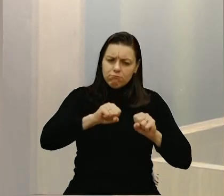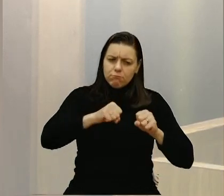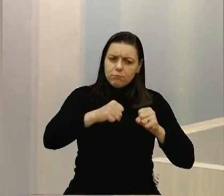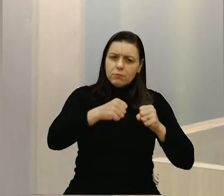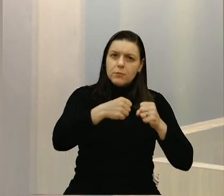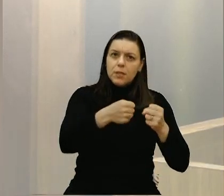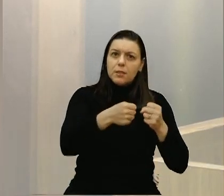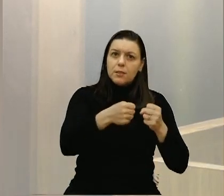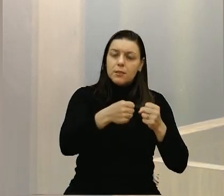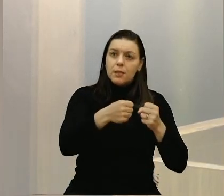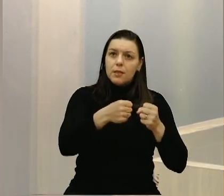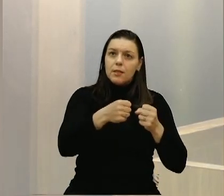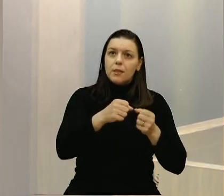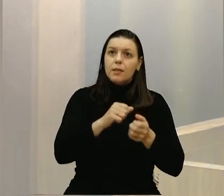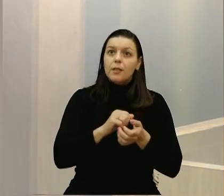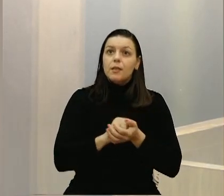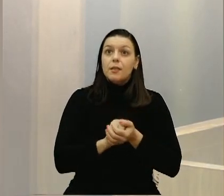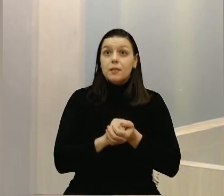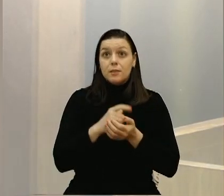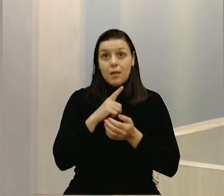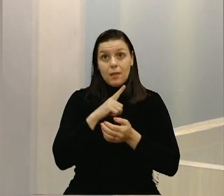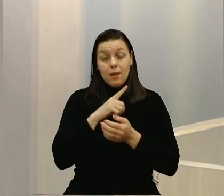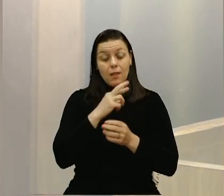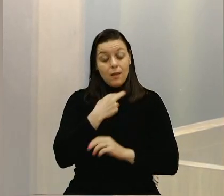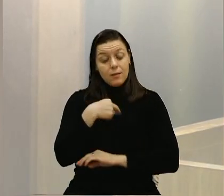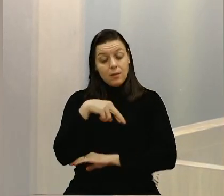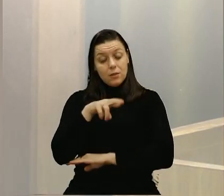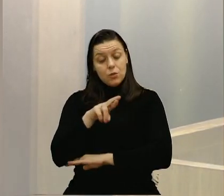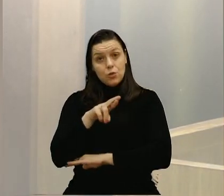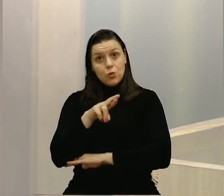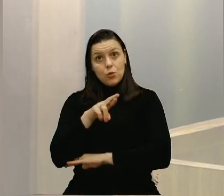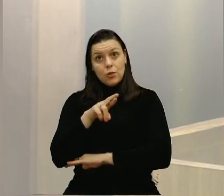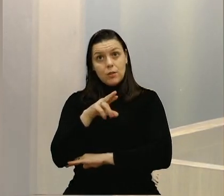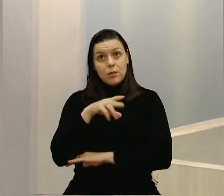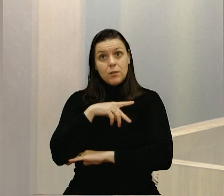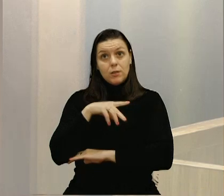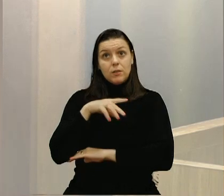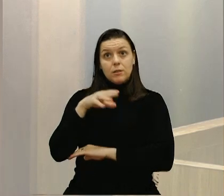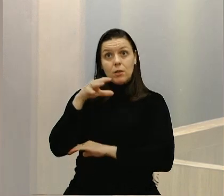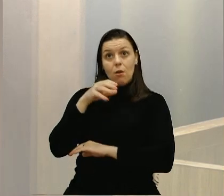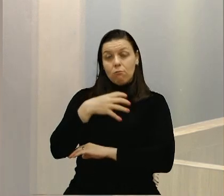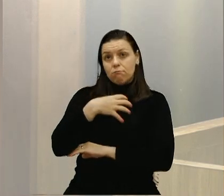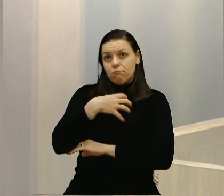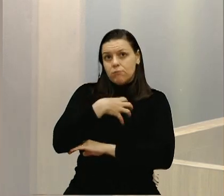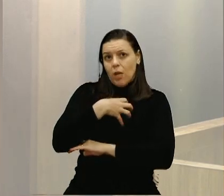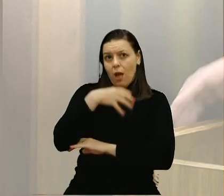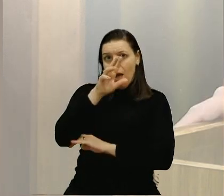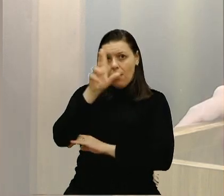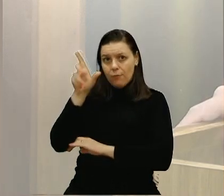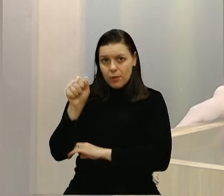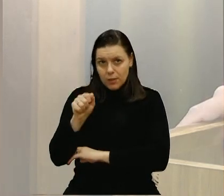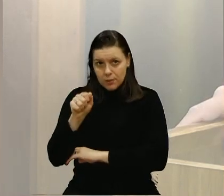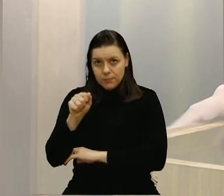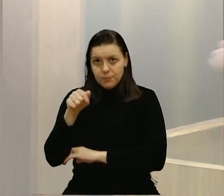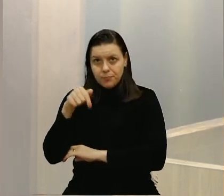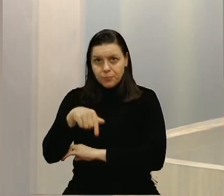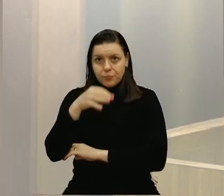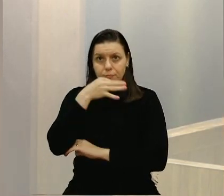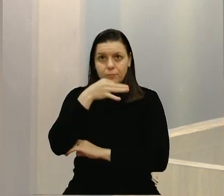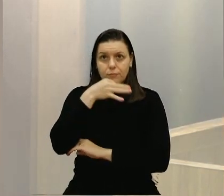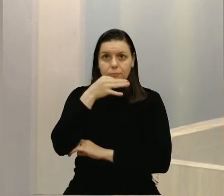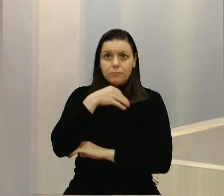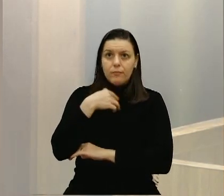referência e na preservação do culto das religiões de matriz africana em Caxias do Sul. E eu